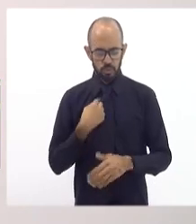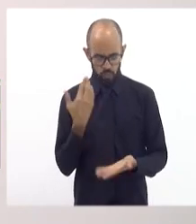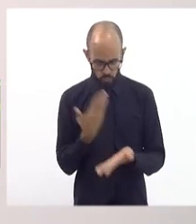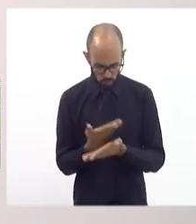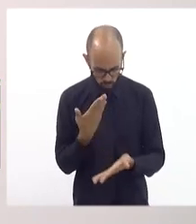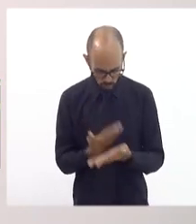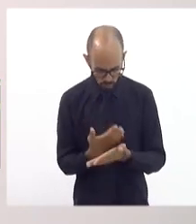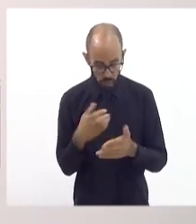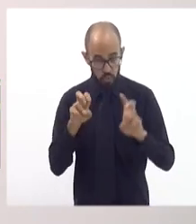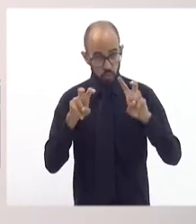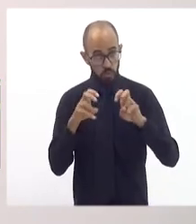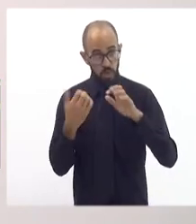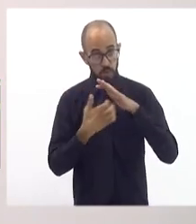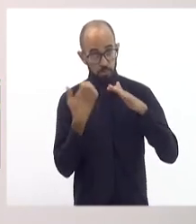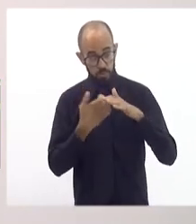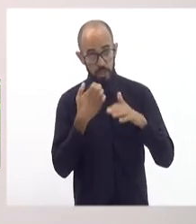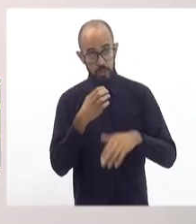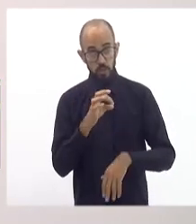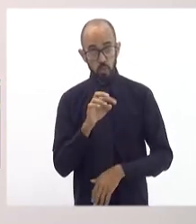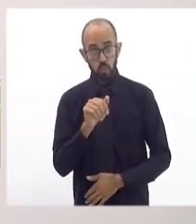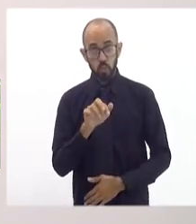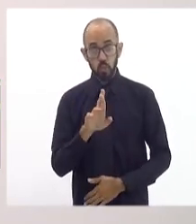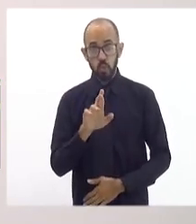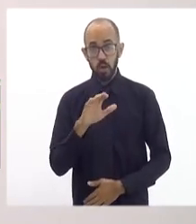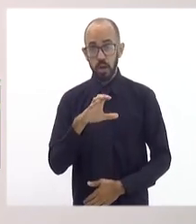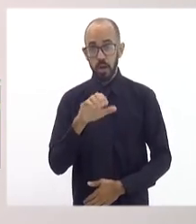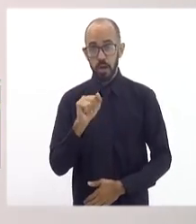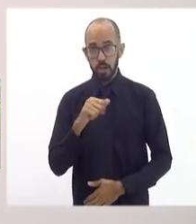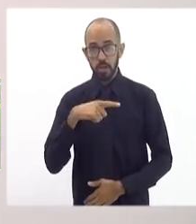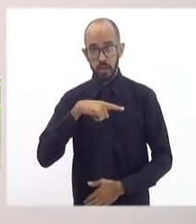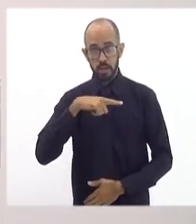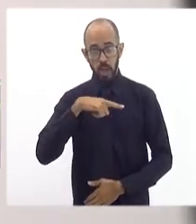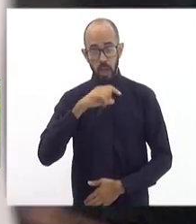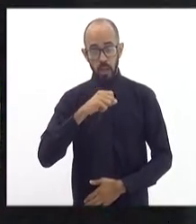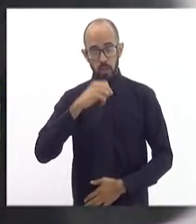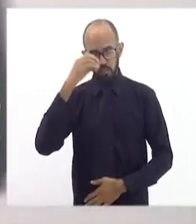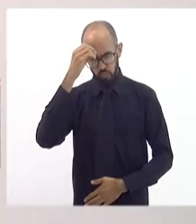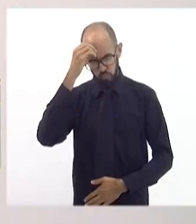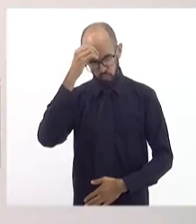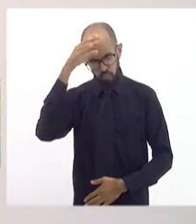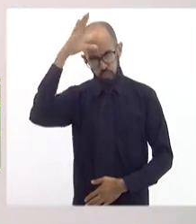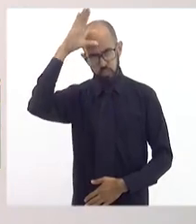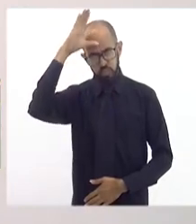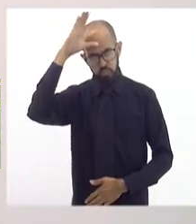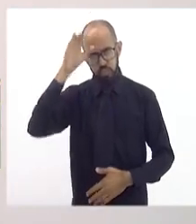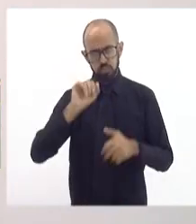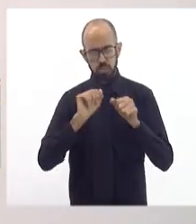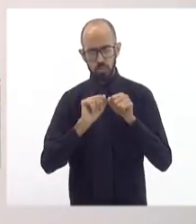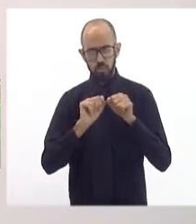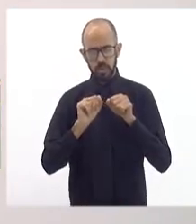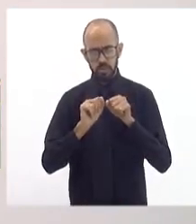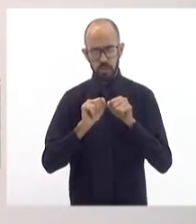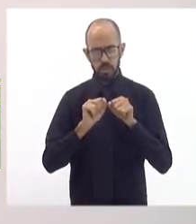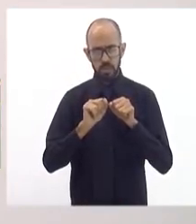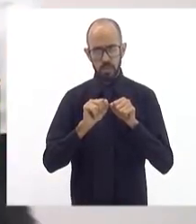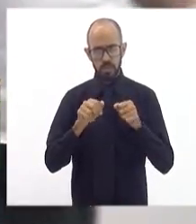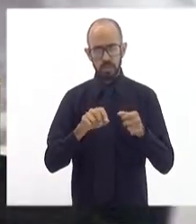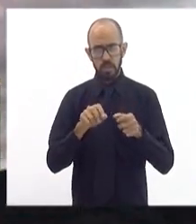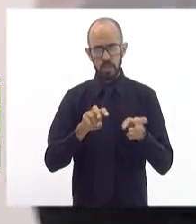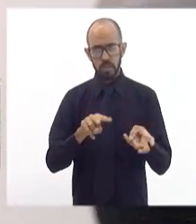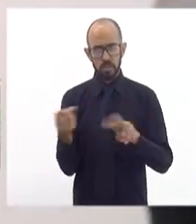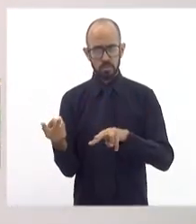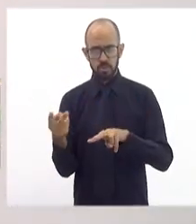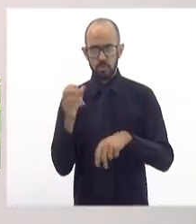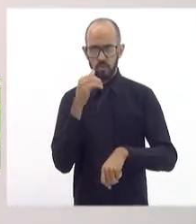é que tem todo normal para fazer essa mobilização e desmobilização rápida